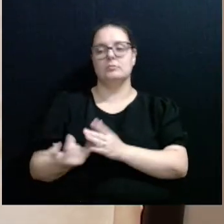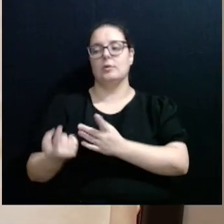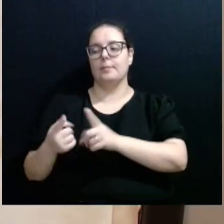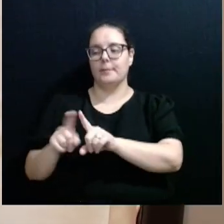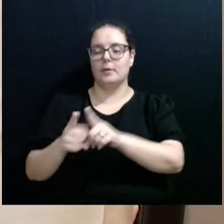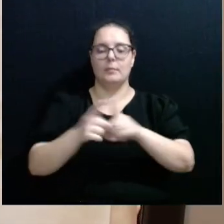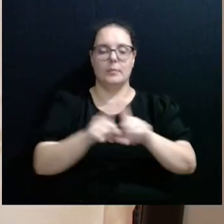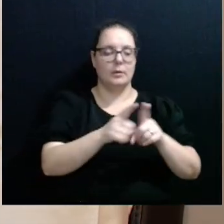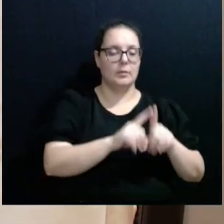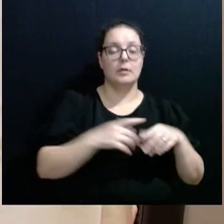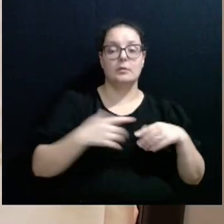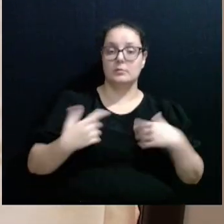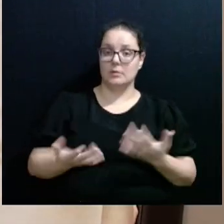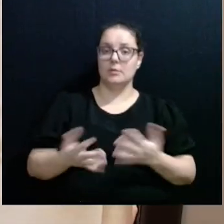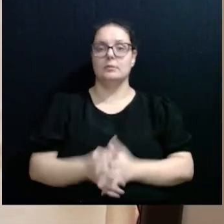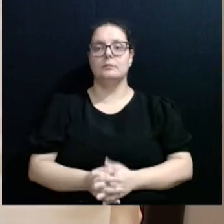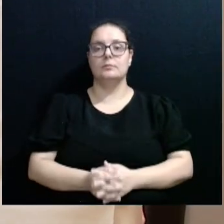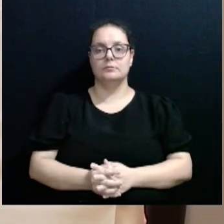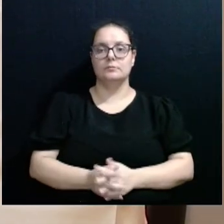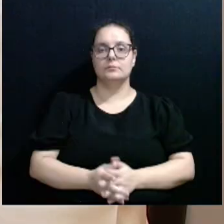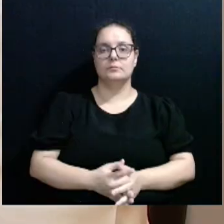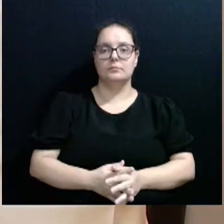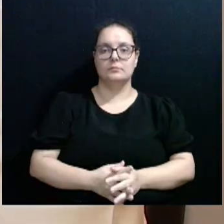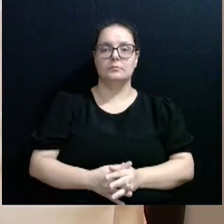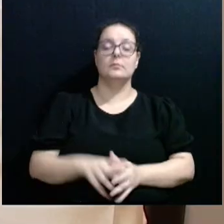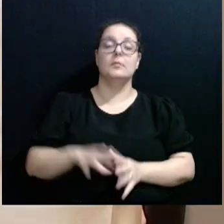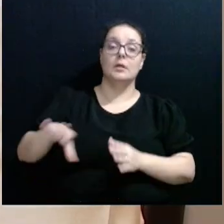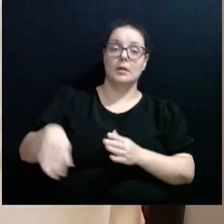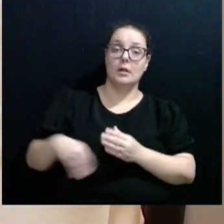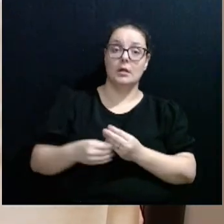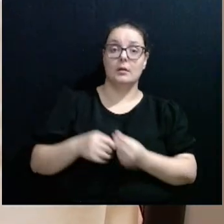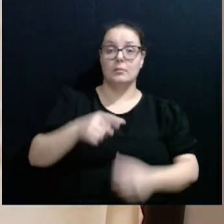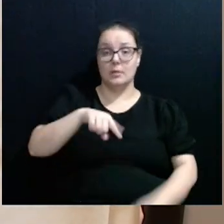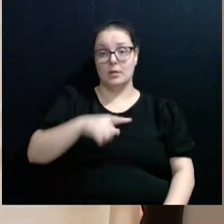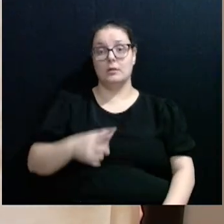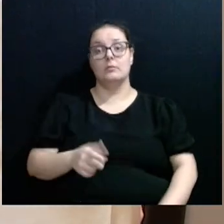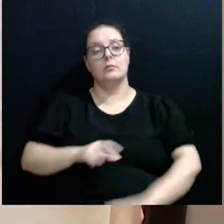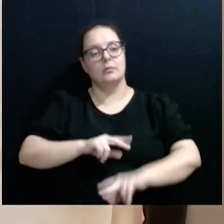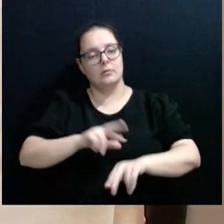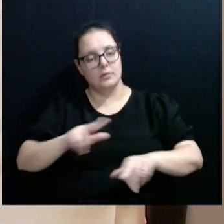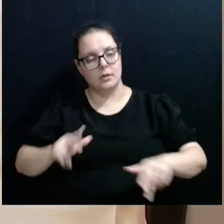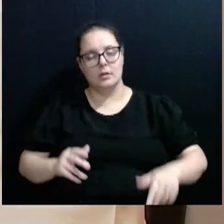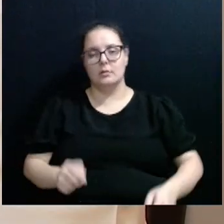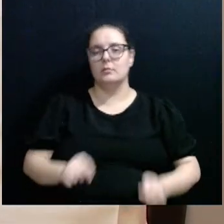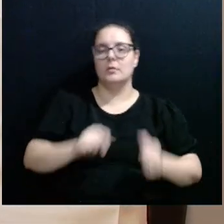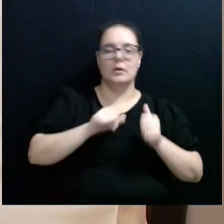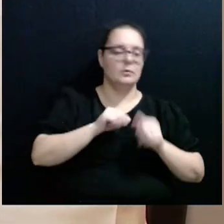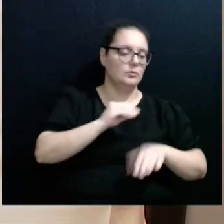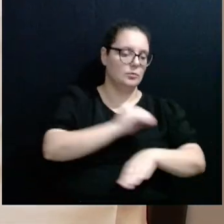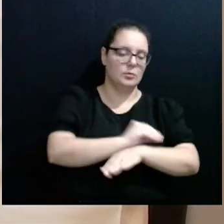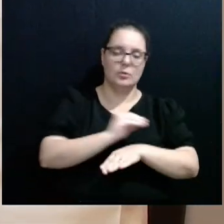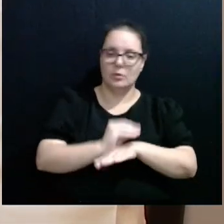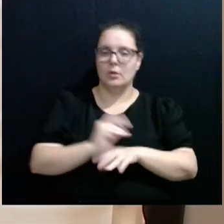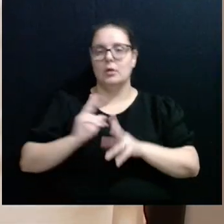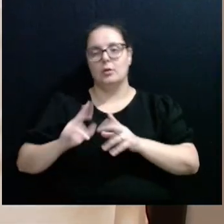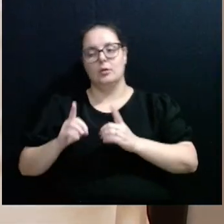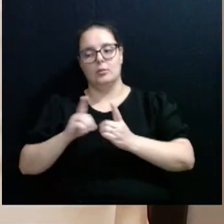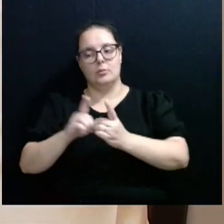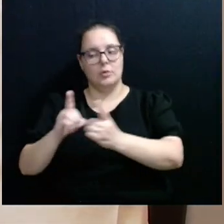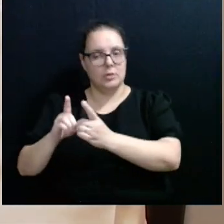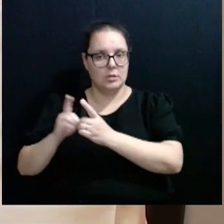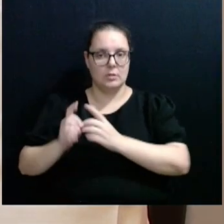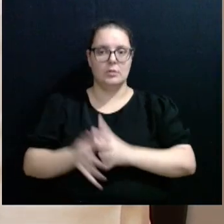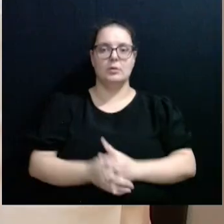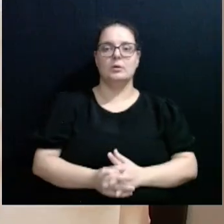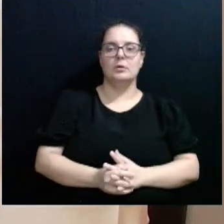acabam acrescentando para elas muita questão, tanto no cuidado quanto no atendimento. Eles conseguem ter